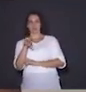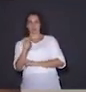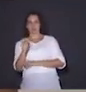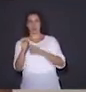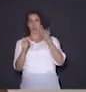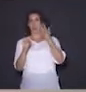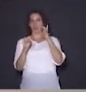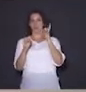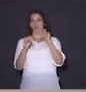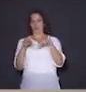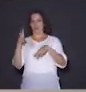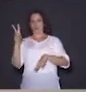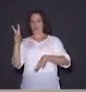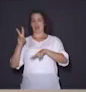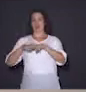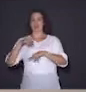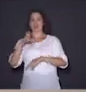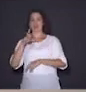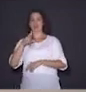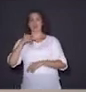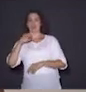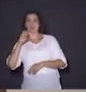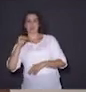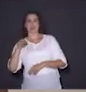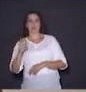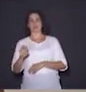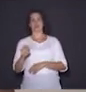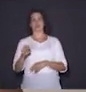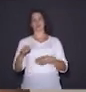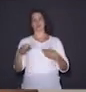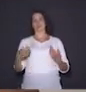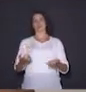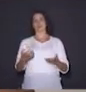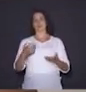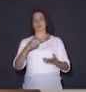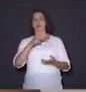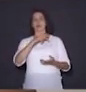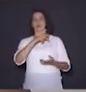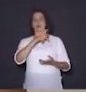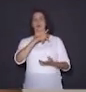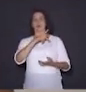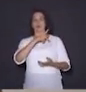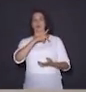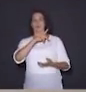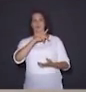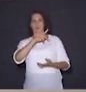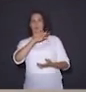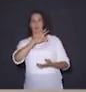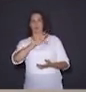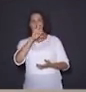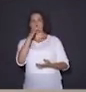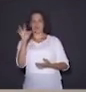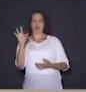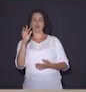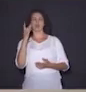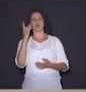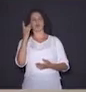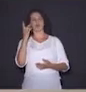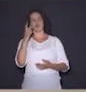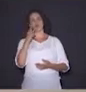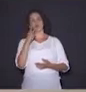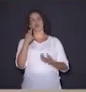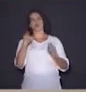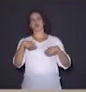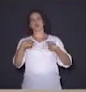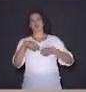criminalizando ou até a polícia federal de recentemente que estudava utilizar a lei de segurança nacional para lidar com as pequenas durante as eleições